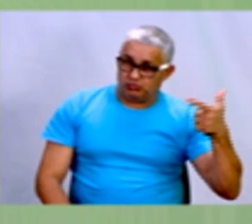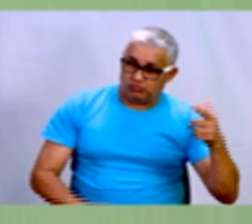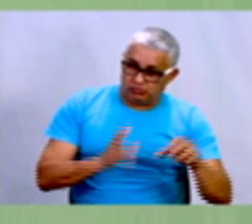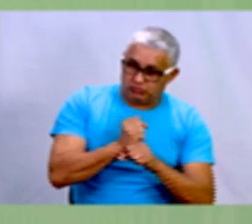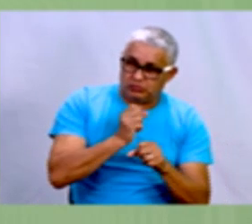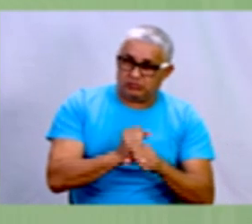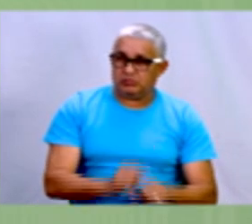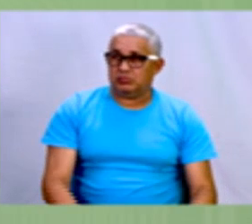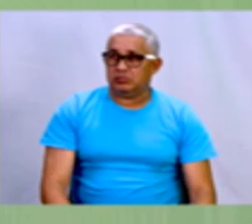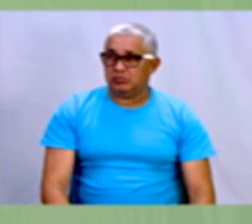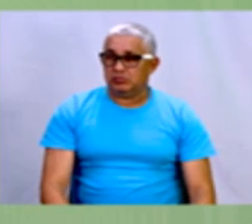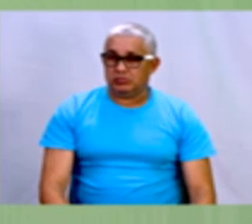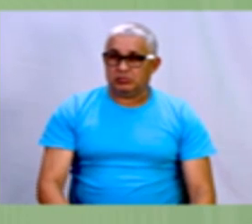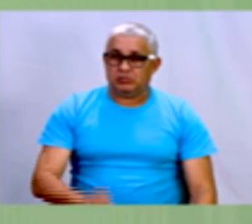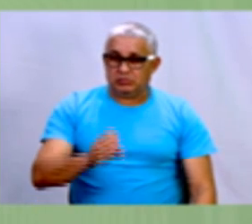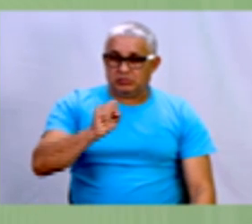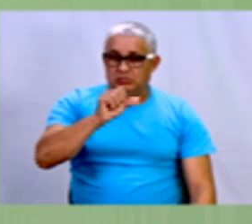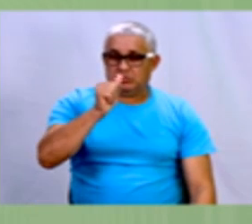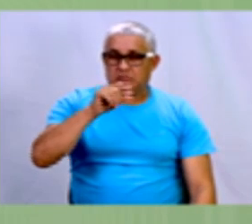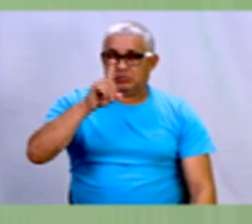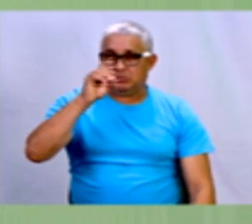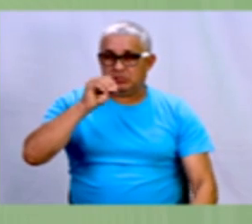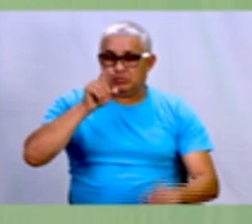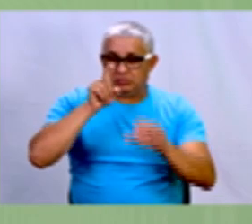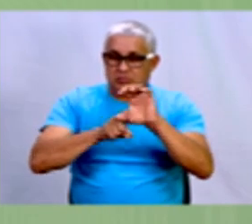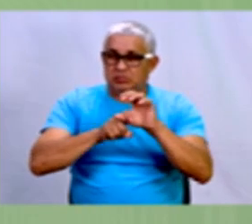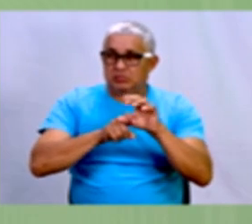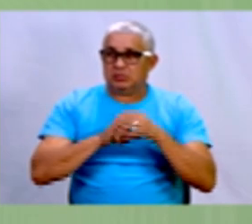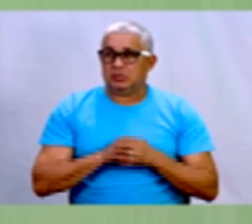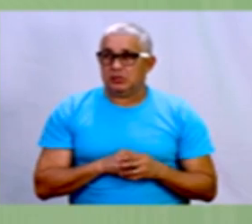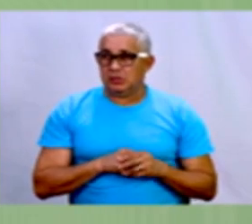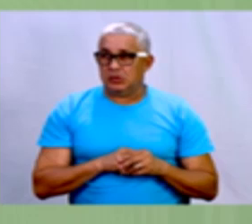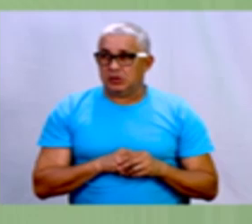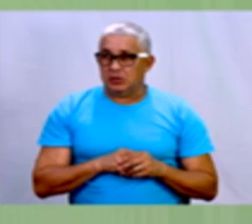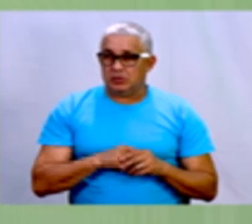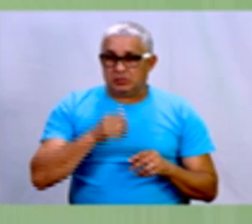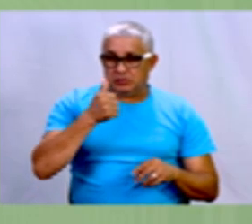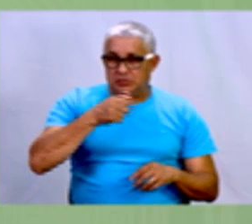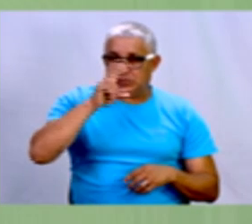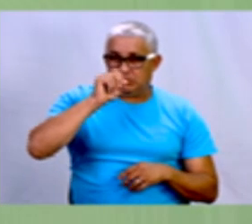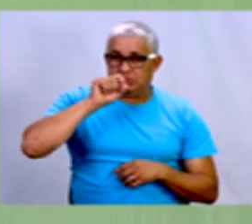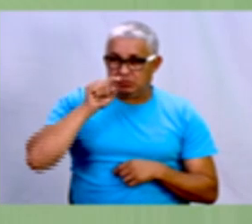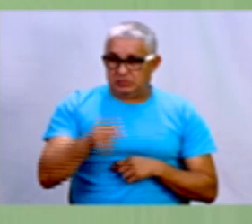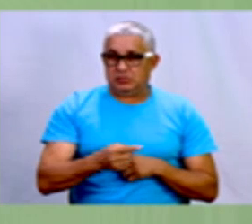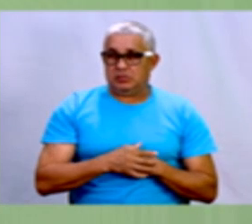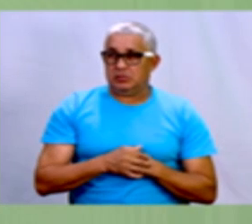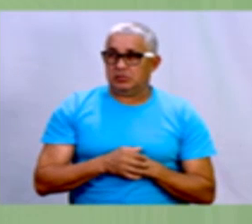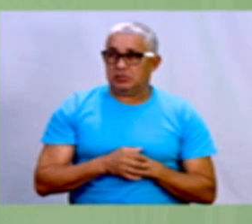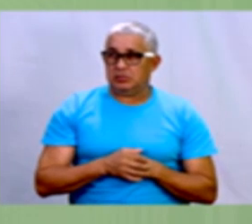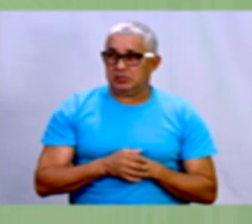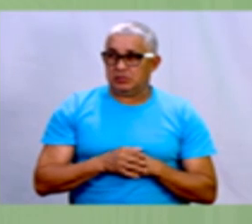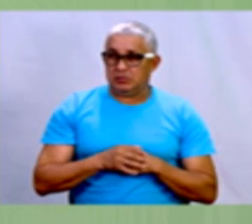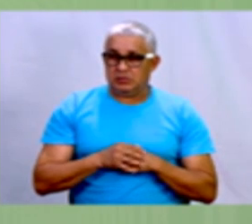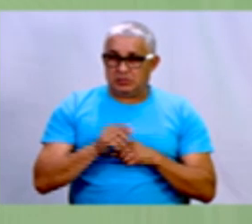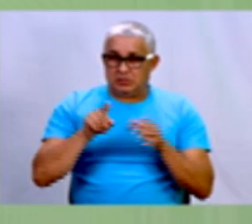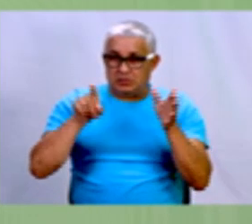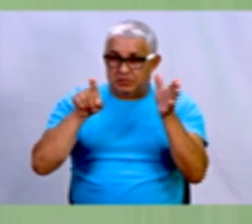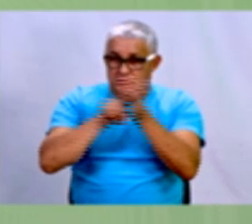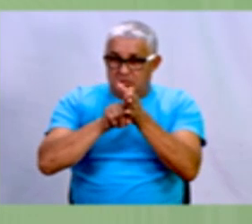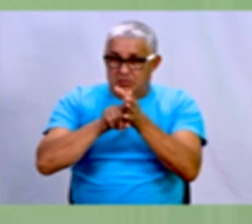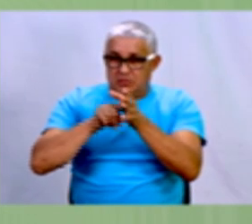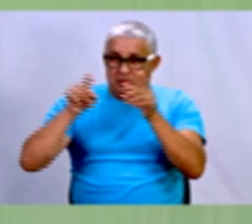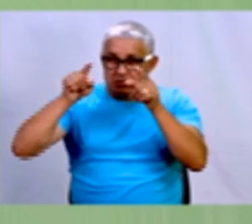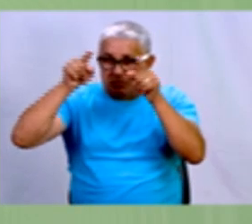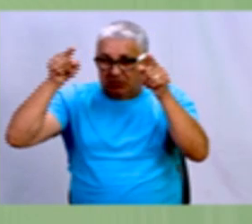fazer. Então, meu saldo devedor vai ser 150 mil, né? Que